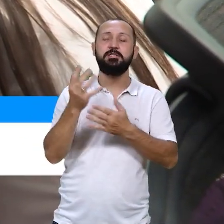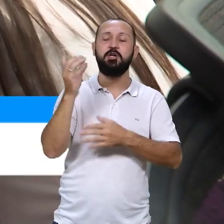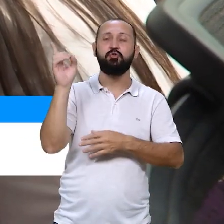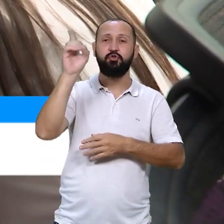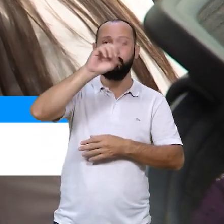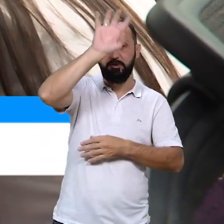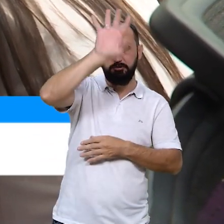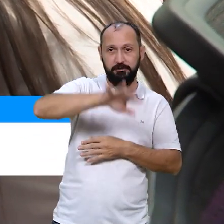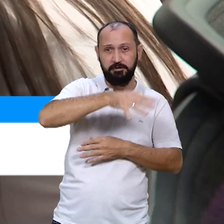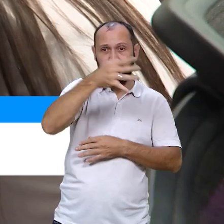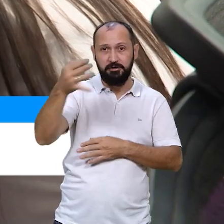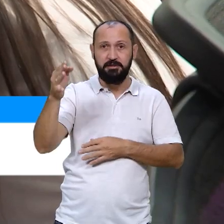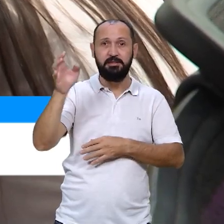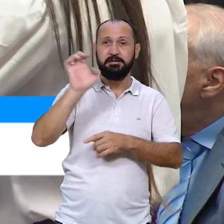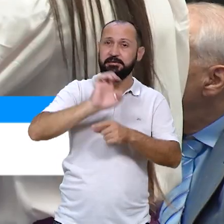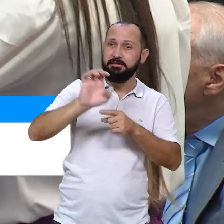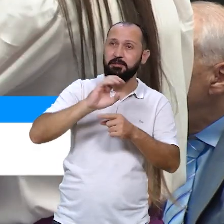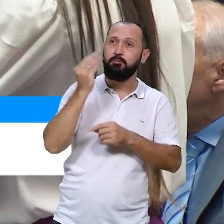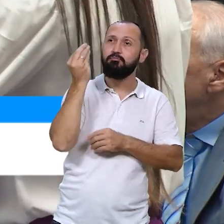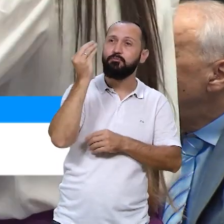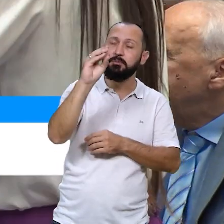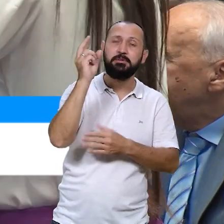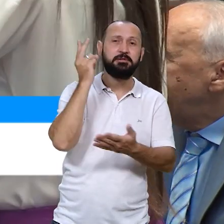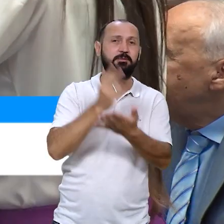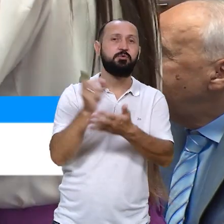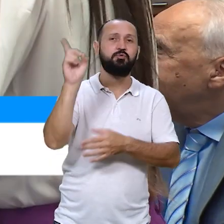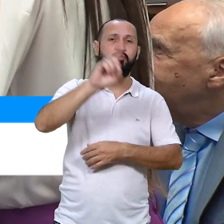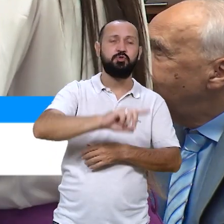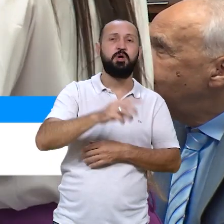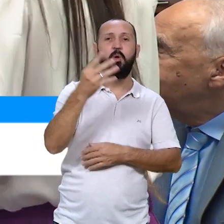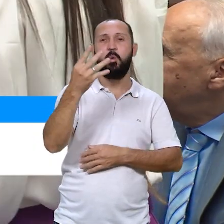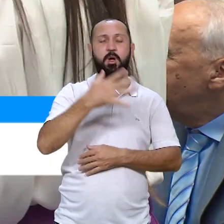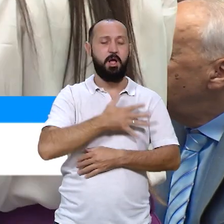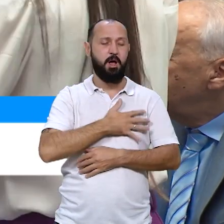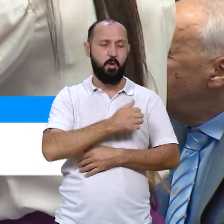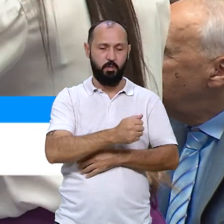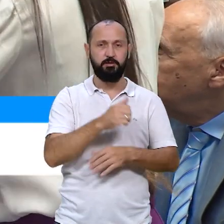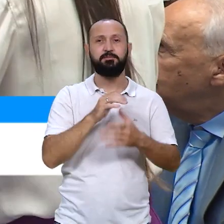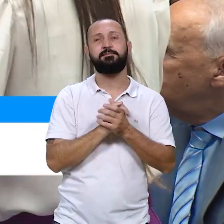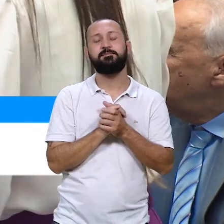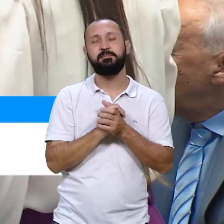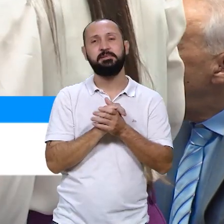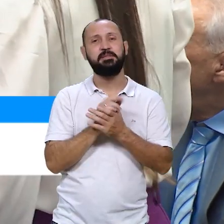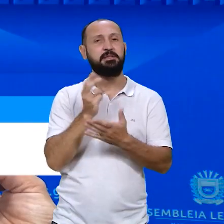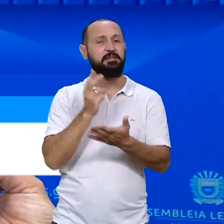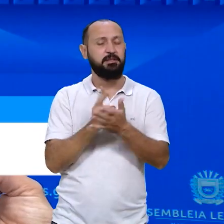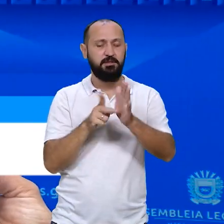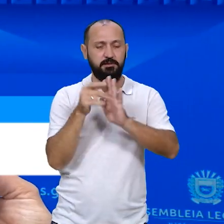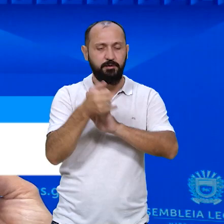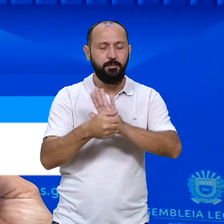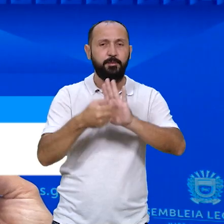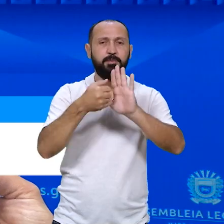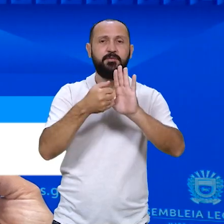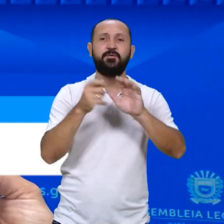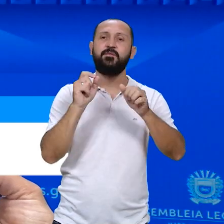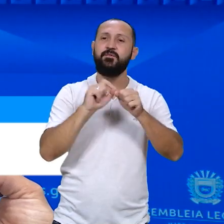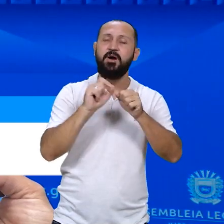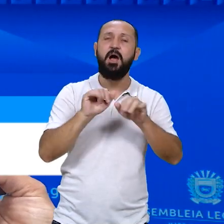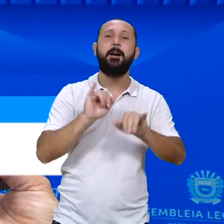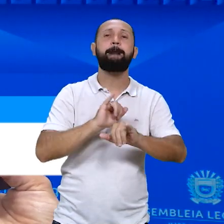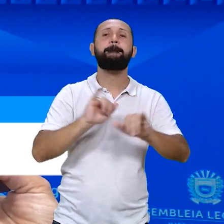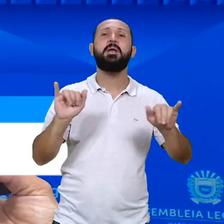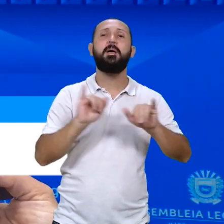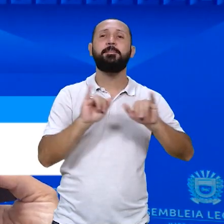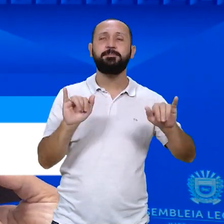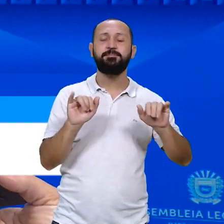entrará no calendário oficial de eventos do Estado e será celebrada anualmente no dia 4 de agosto. A gente trouxe esse projeto